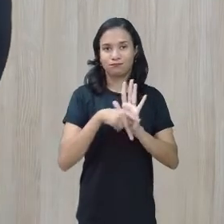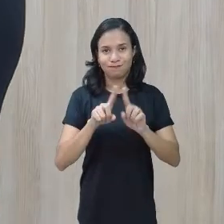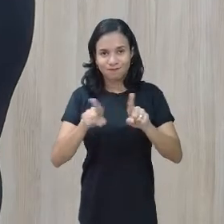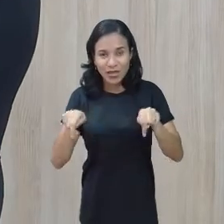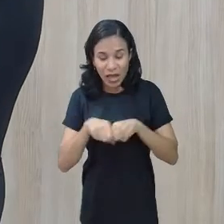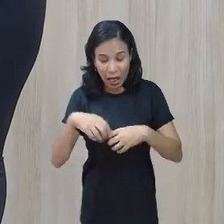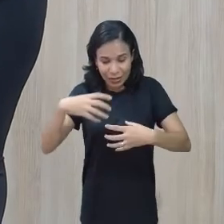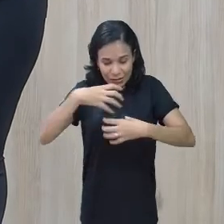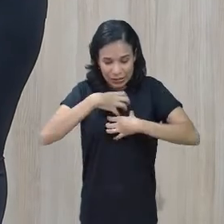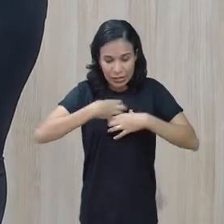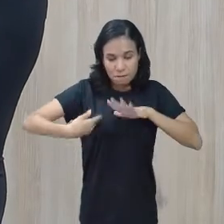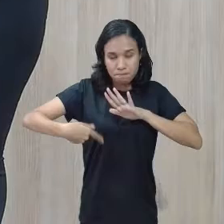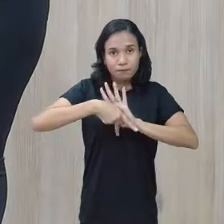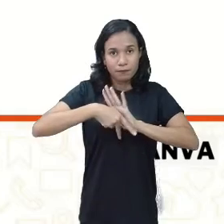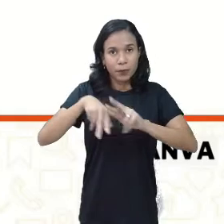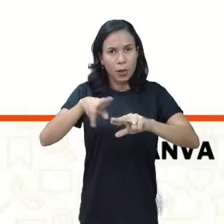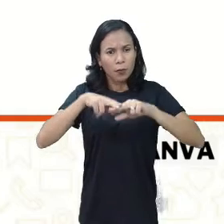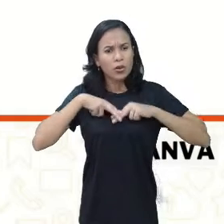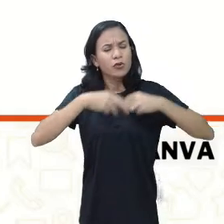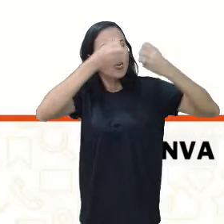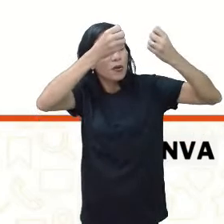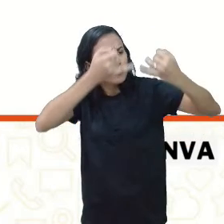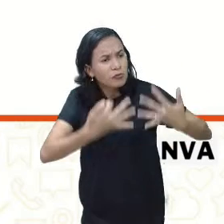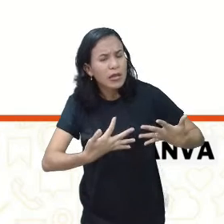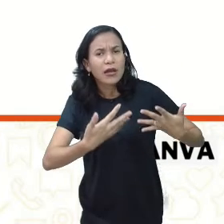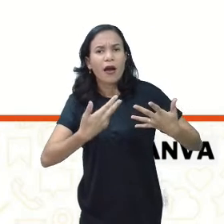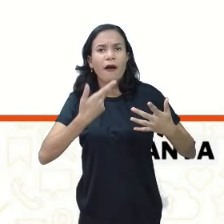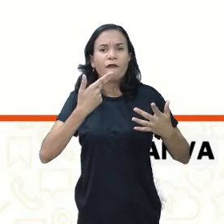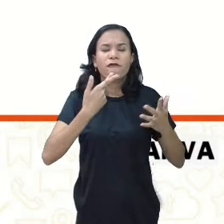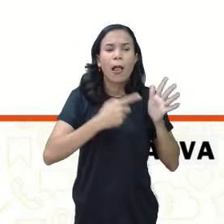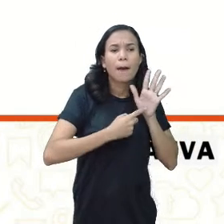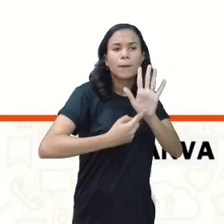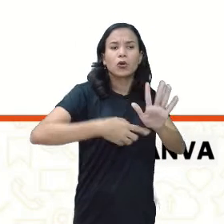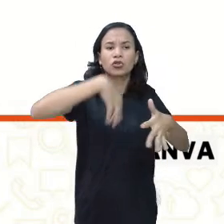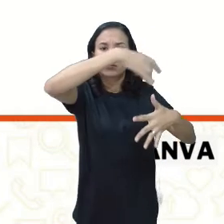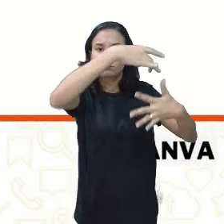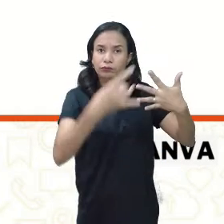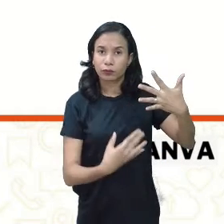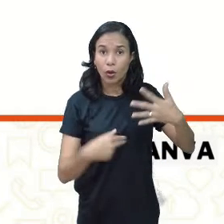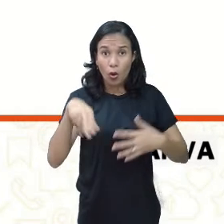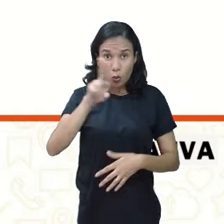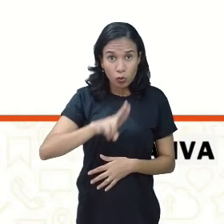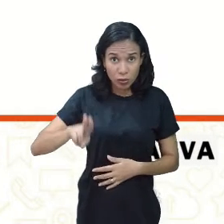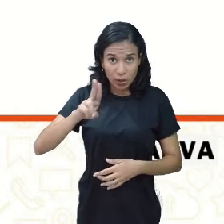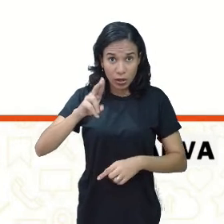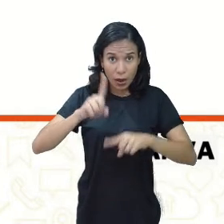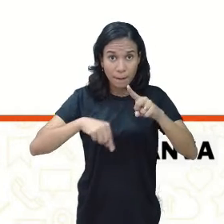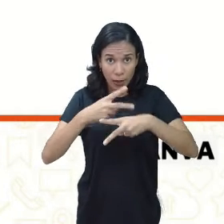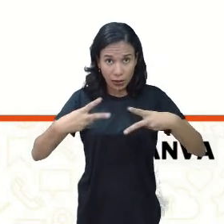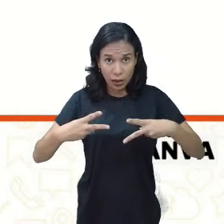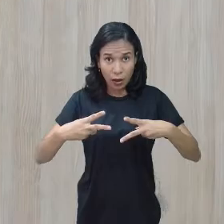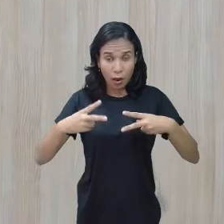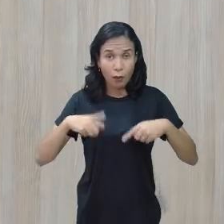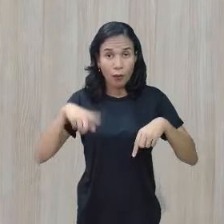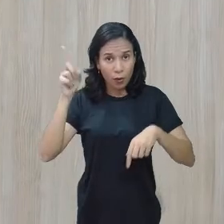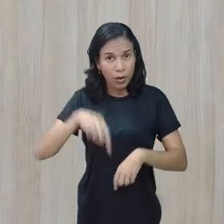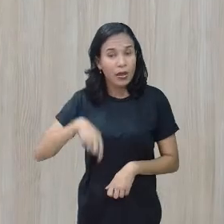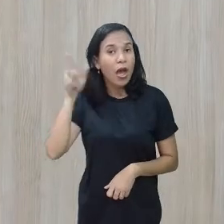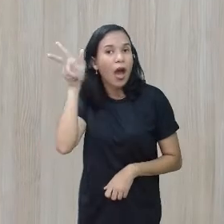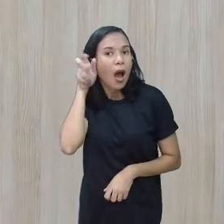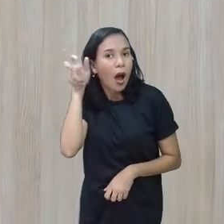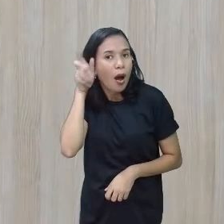Então, fazer exposições narrativas, descrições, ao utilizar material audiovisual. É importante, professor, o que é